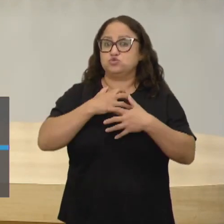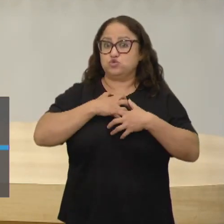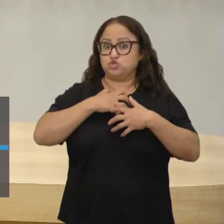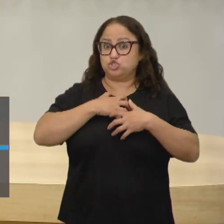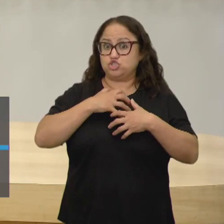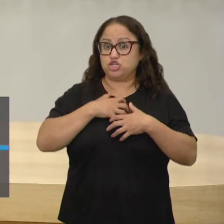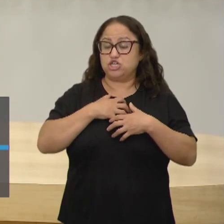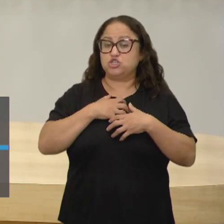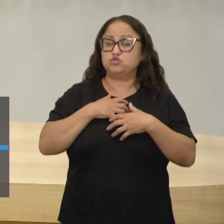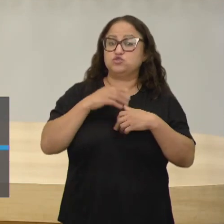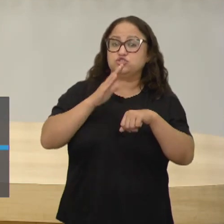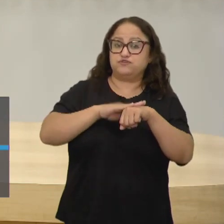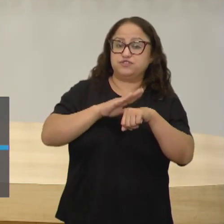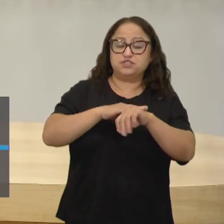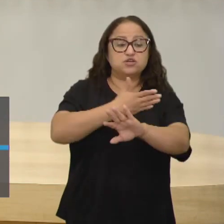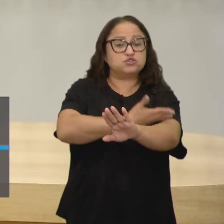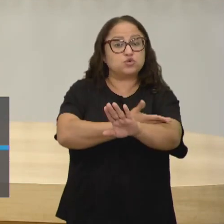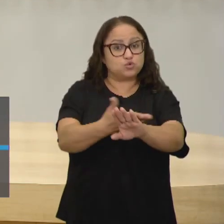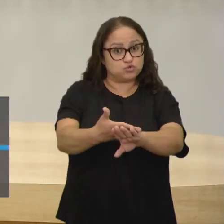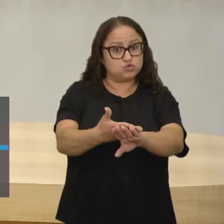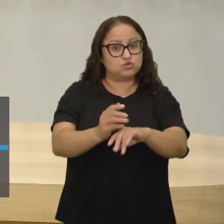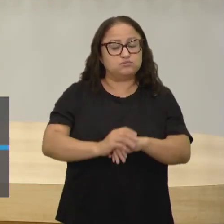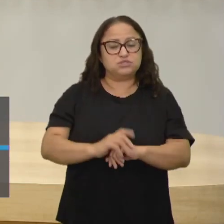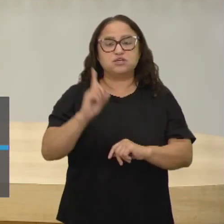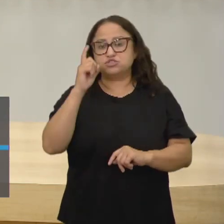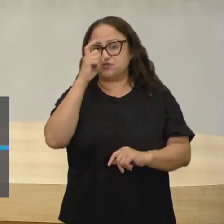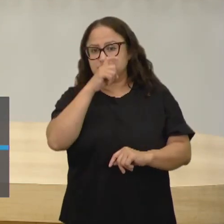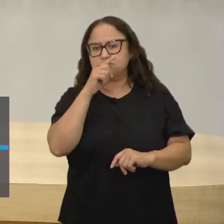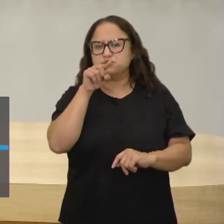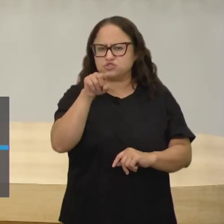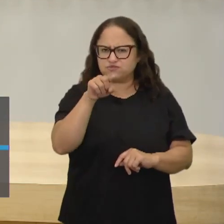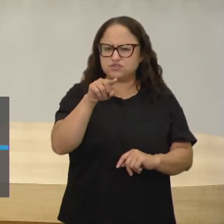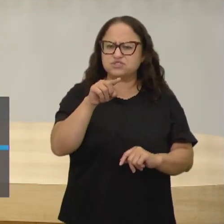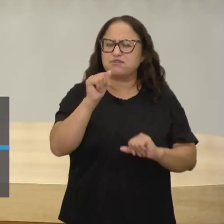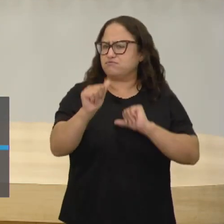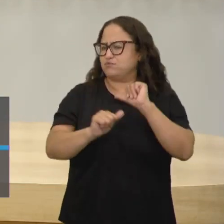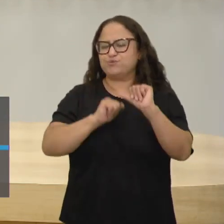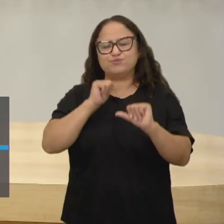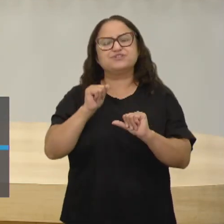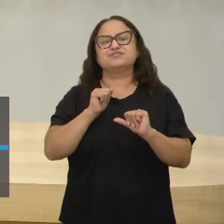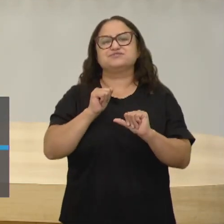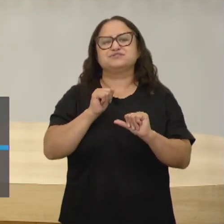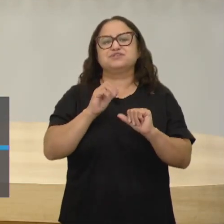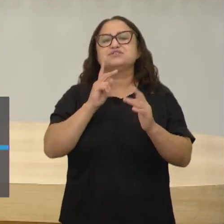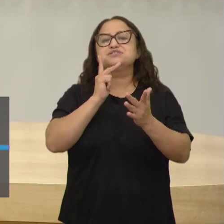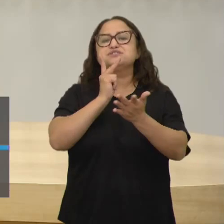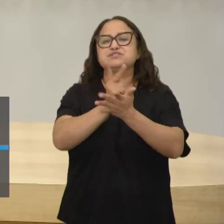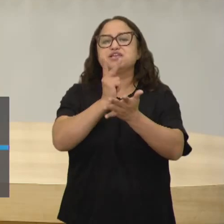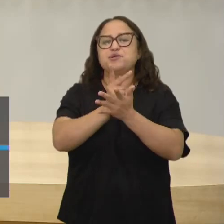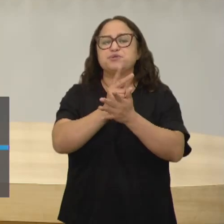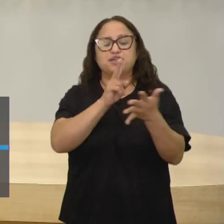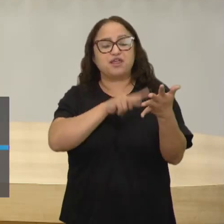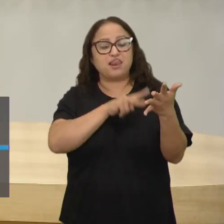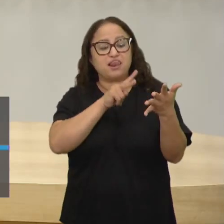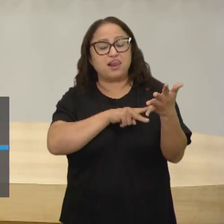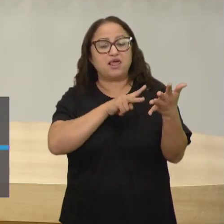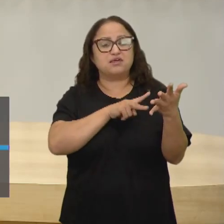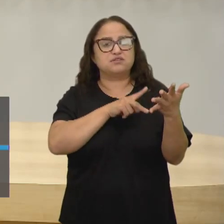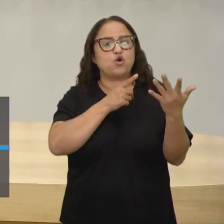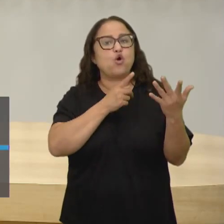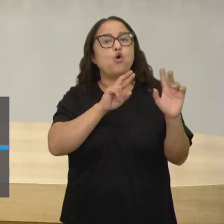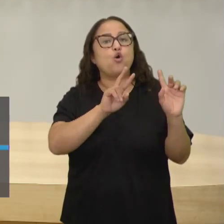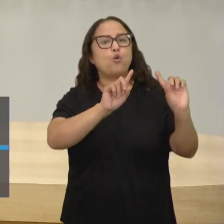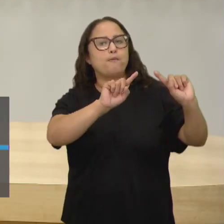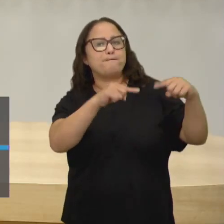seus hábitos, né? Muito dificilmente você sairá de um encontro com Machado de Assis sem se sentir assim provocado